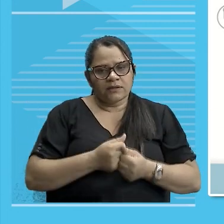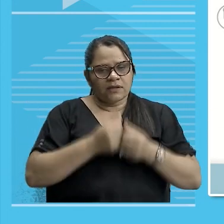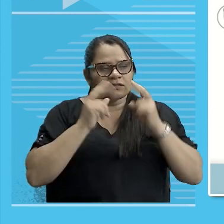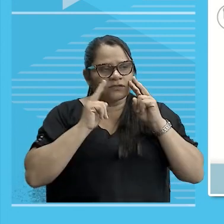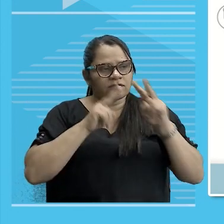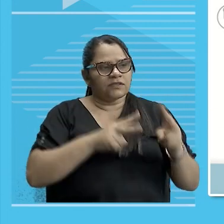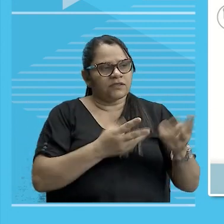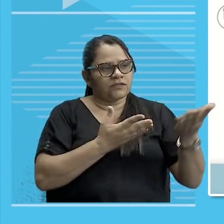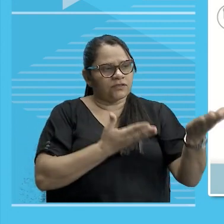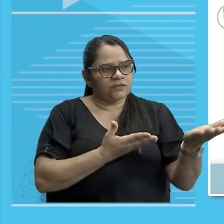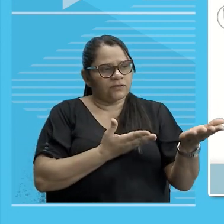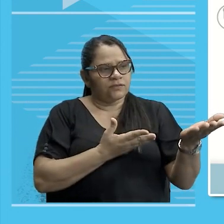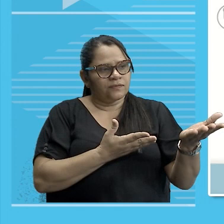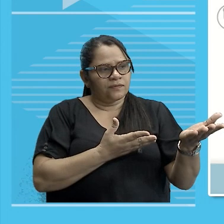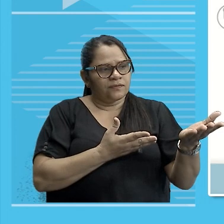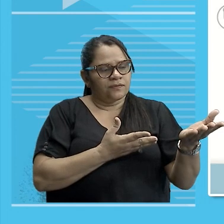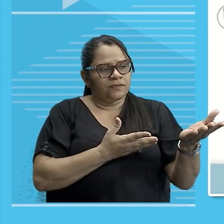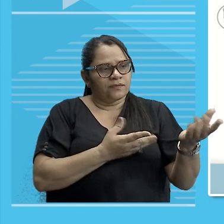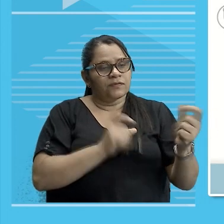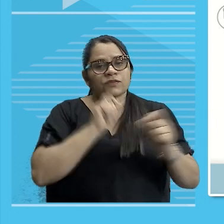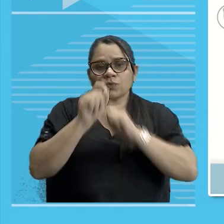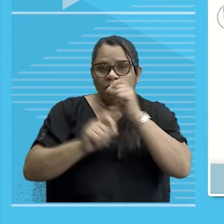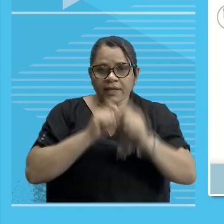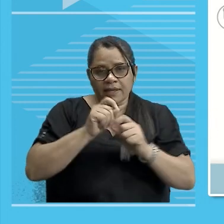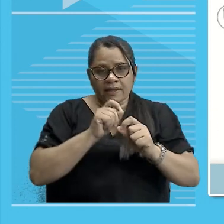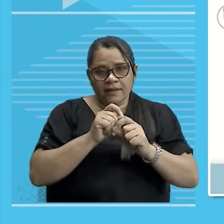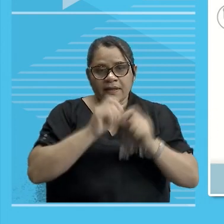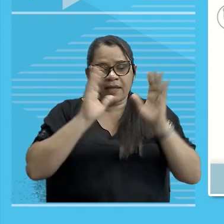do que eles enfatizam